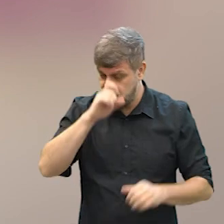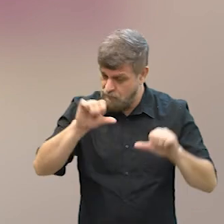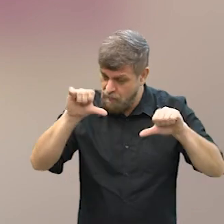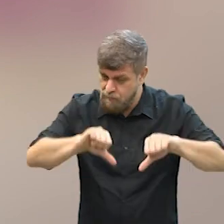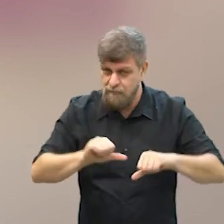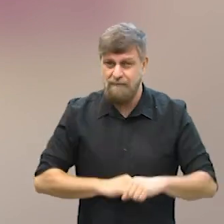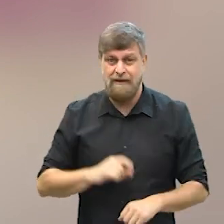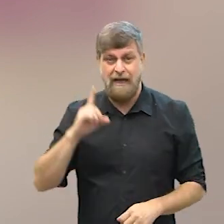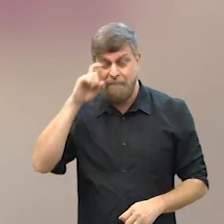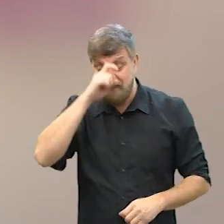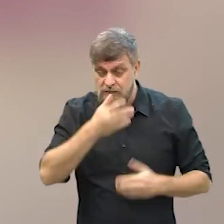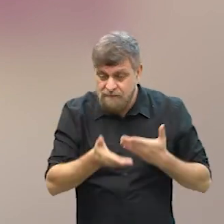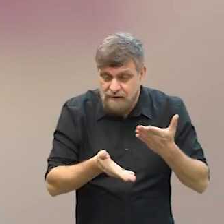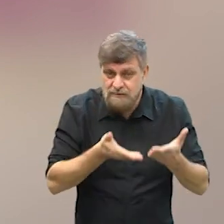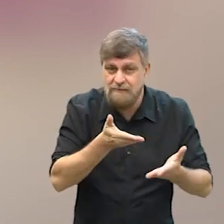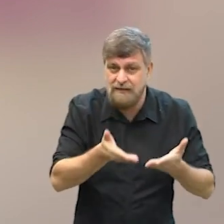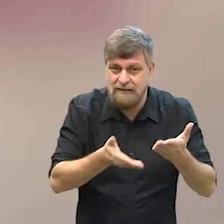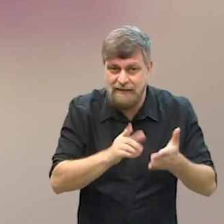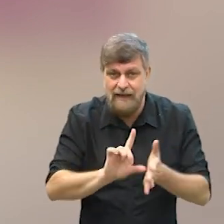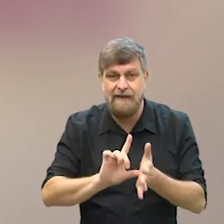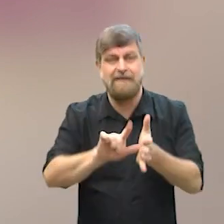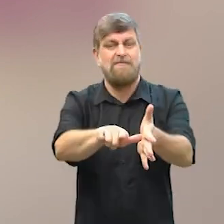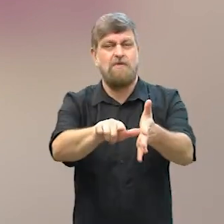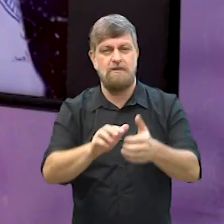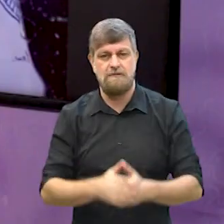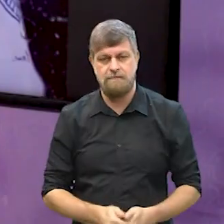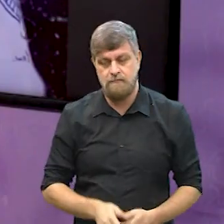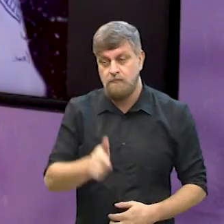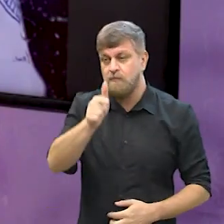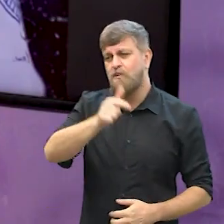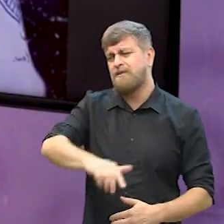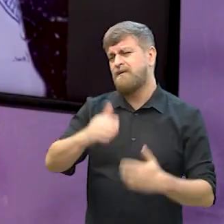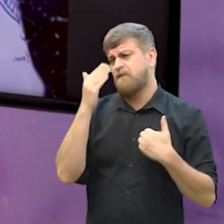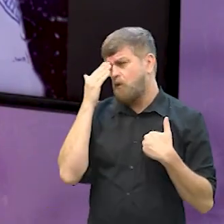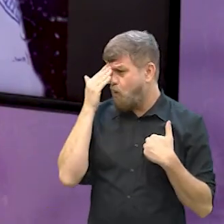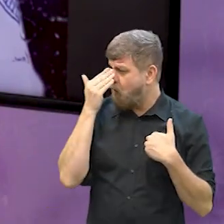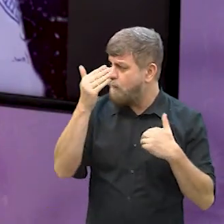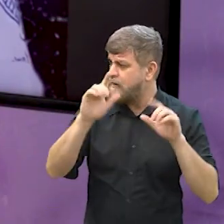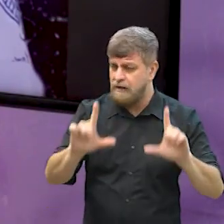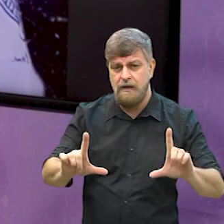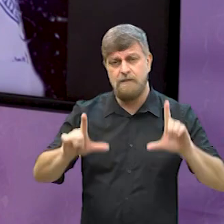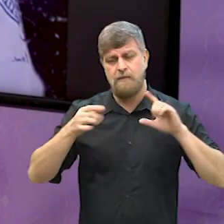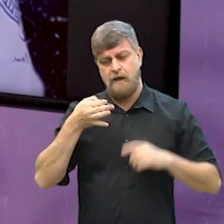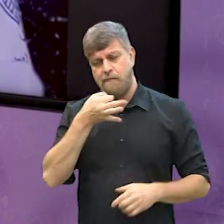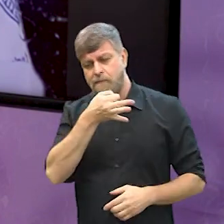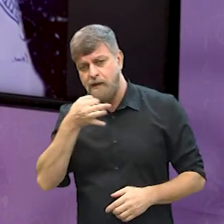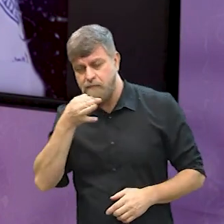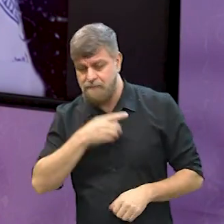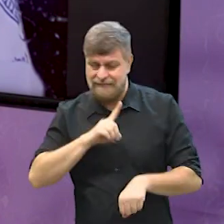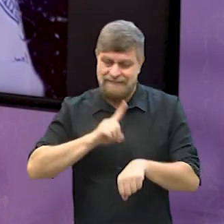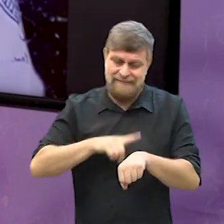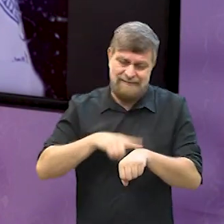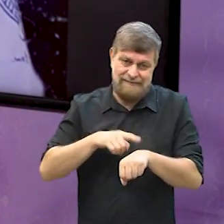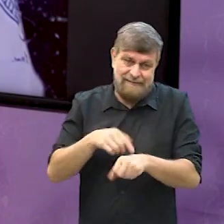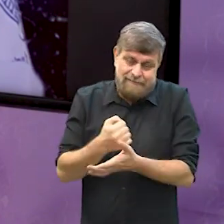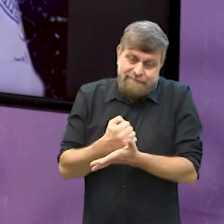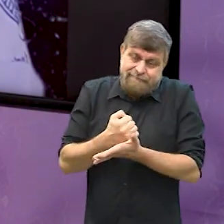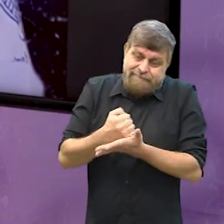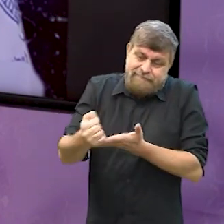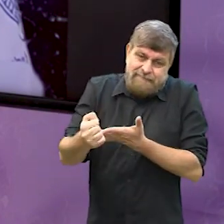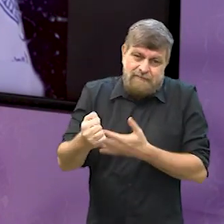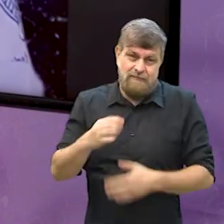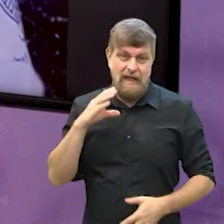vamos pecar pela dificuldade do tratamento lá adiante. Doutor, mais uma vez obrigada por participar aqui com a gente. Infelizmente o nosso